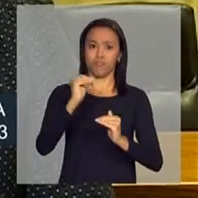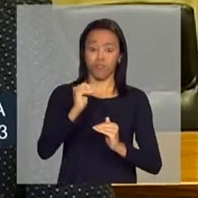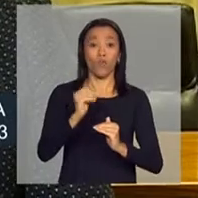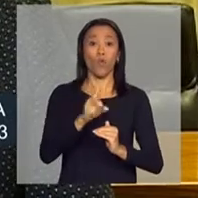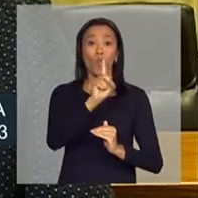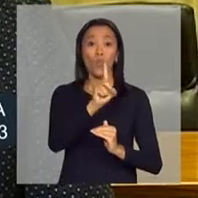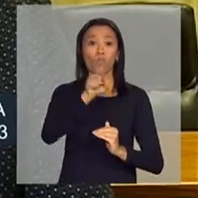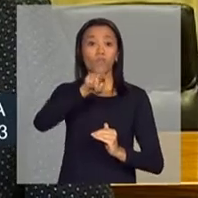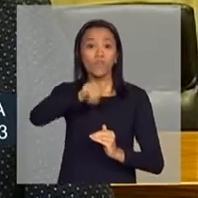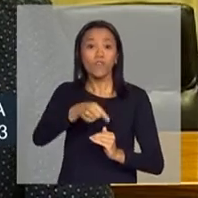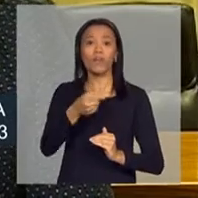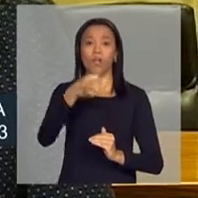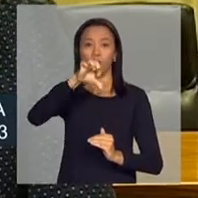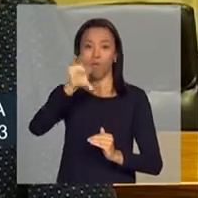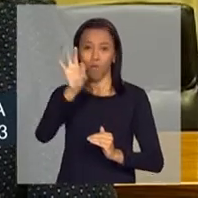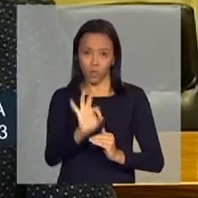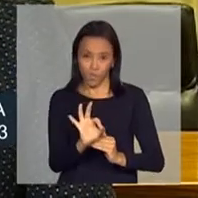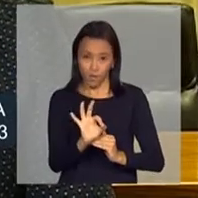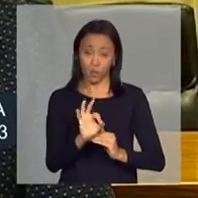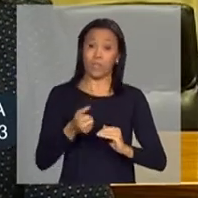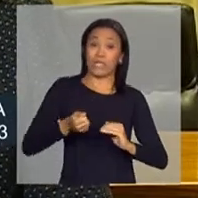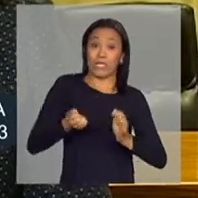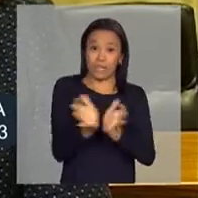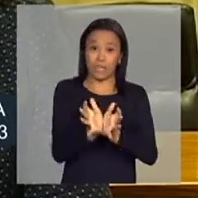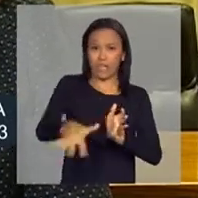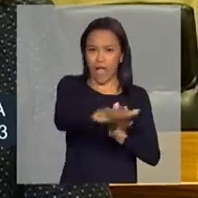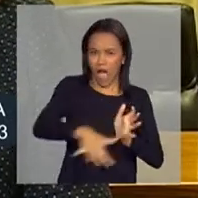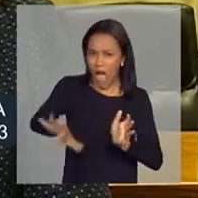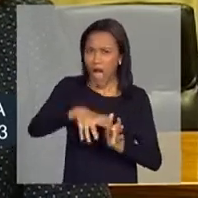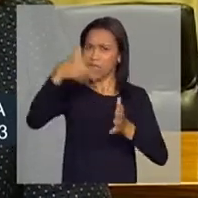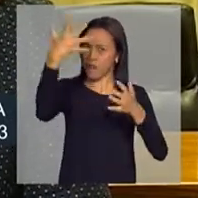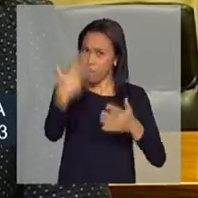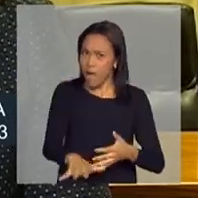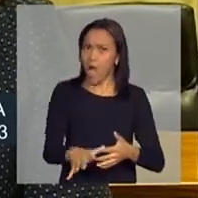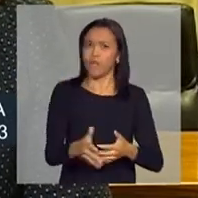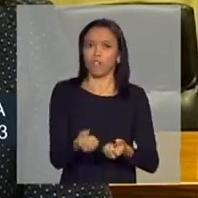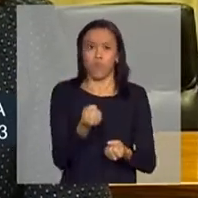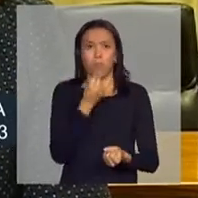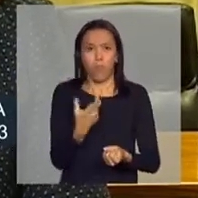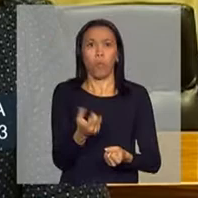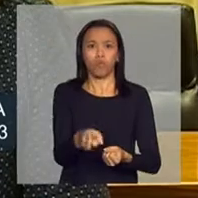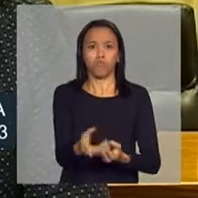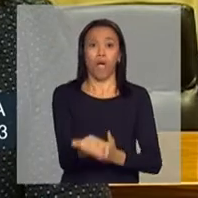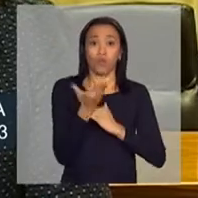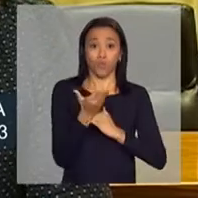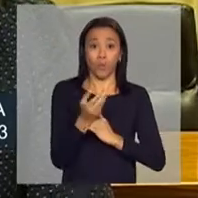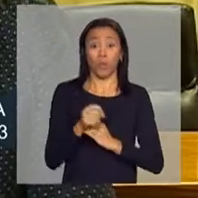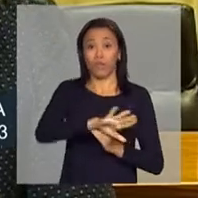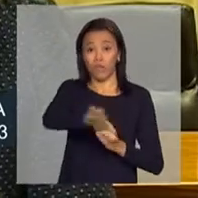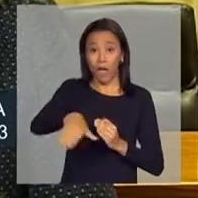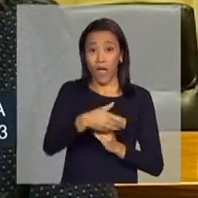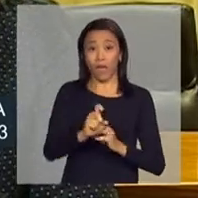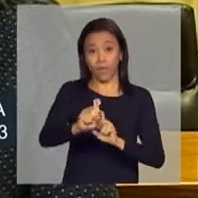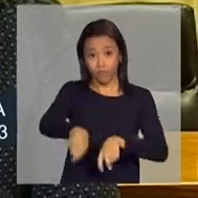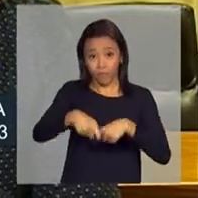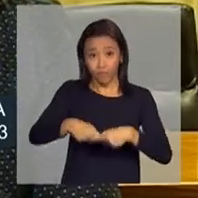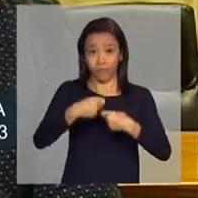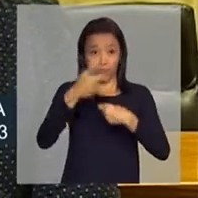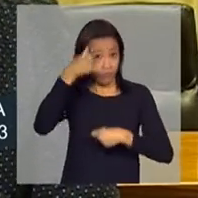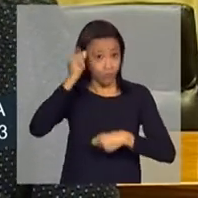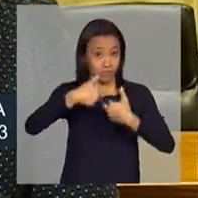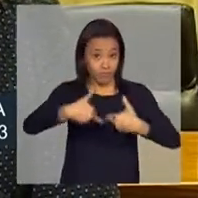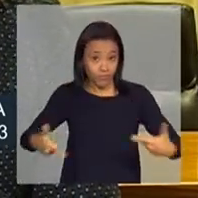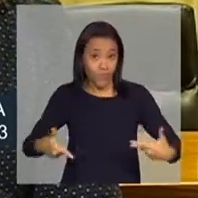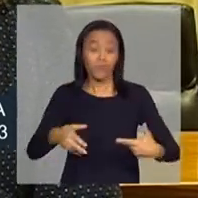de 1,9%. O setor que mais pesou no resultado positivo foi o agropecuário, com destaque para